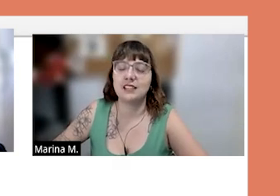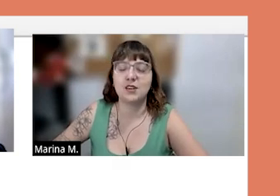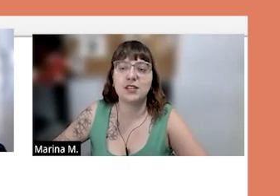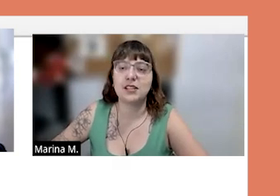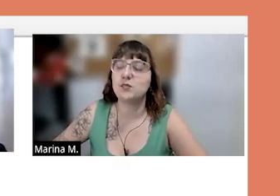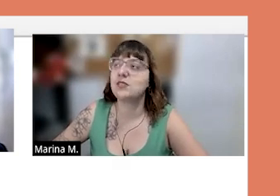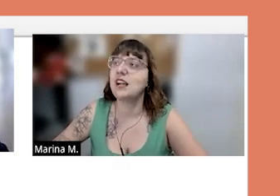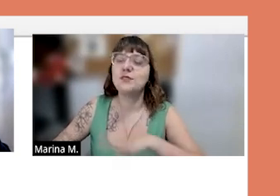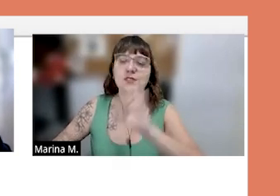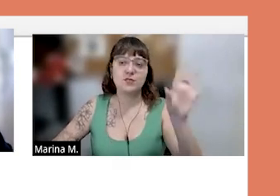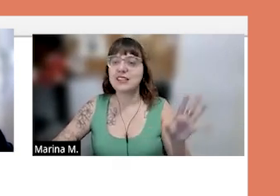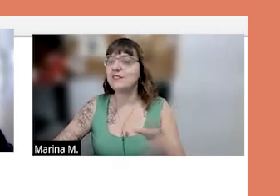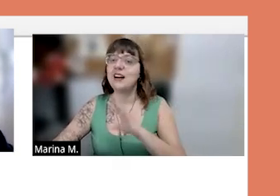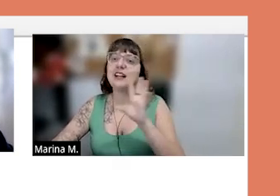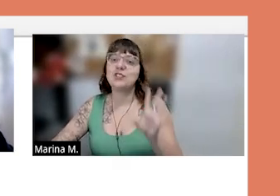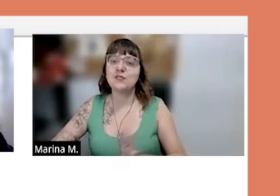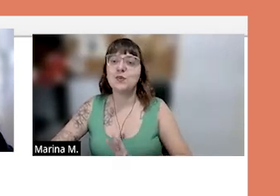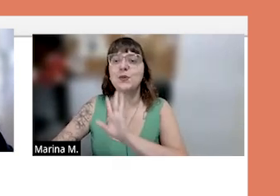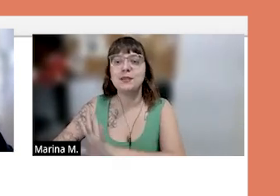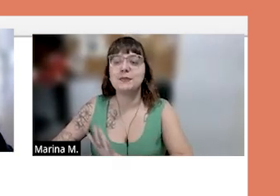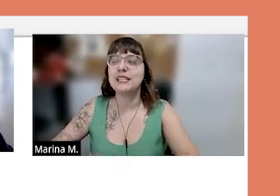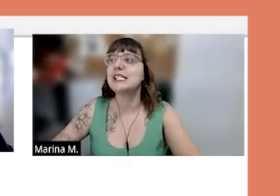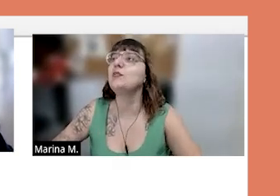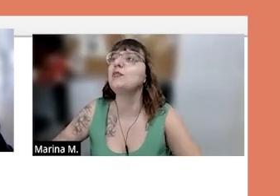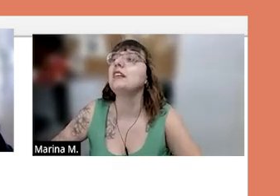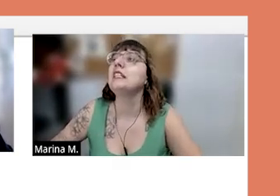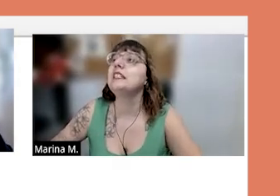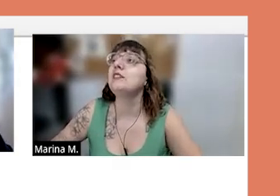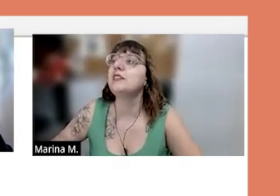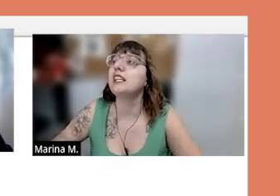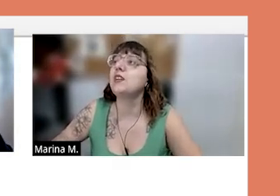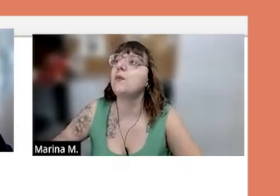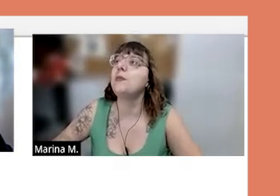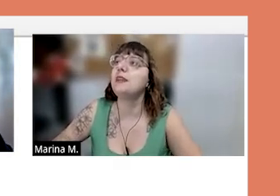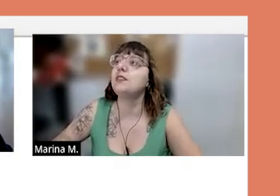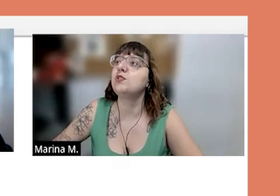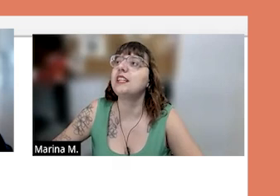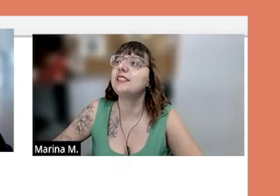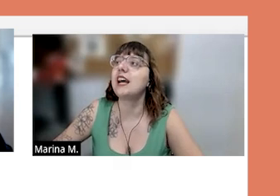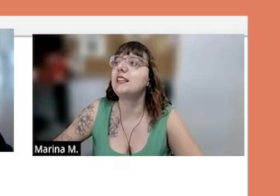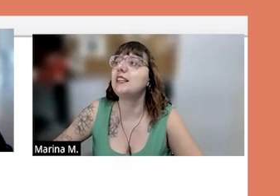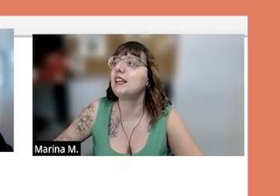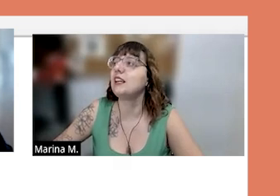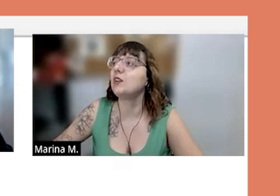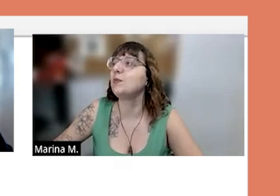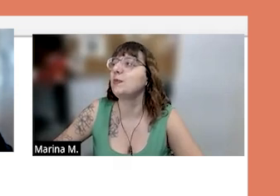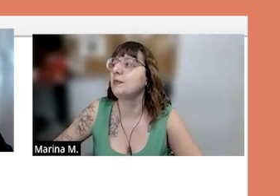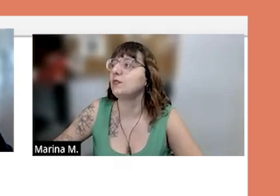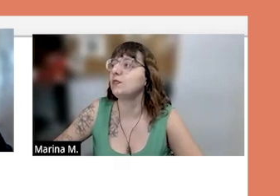tá? Então agora eu tenho isso salvo. Se eu travar, tiver algum problema, tá salvo. Então eu vou vir aqui em complementos, gerenciar e